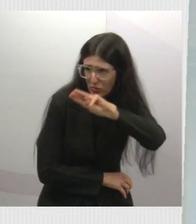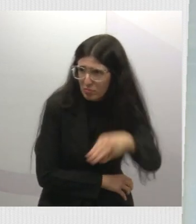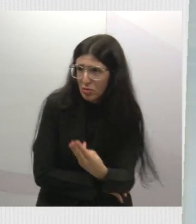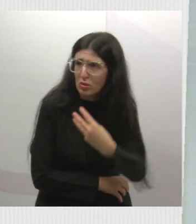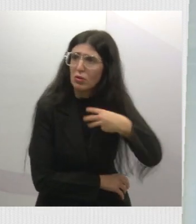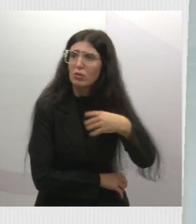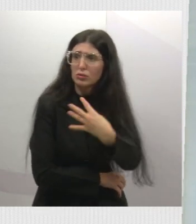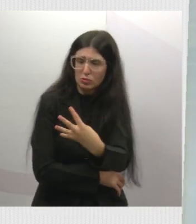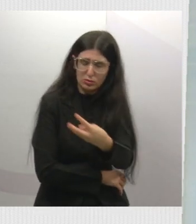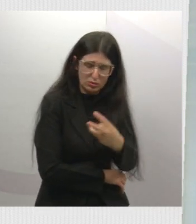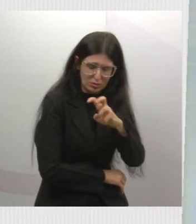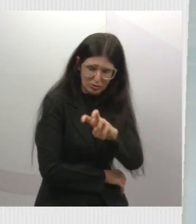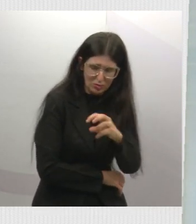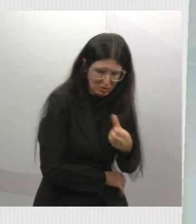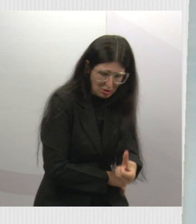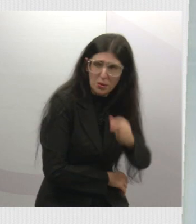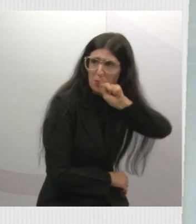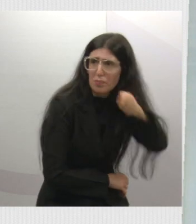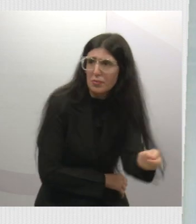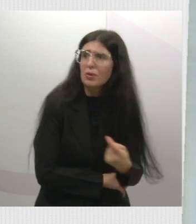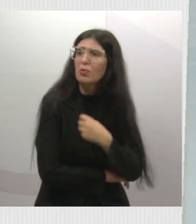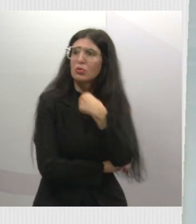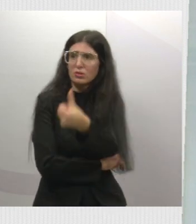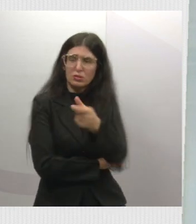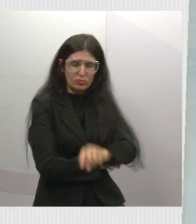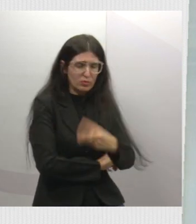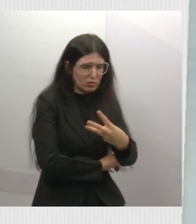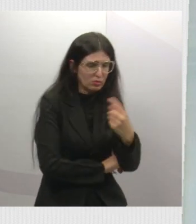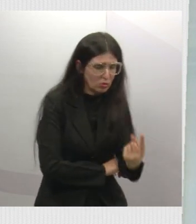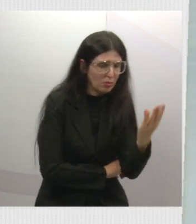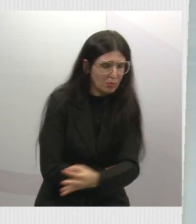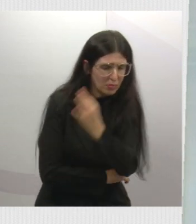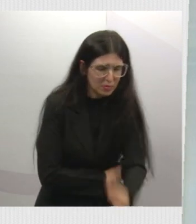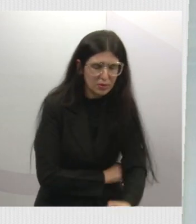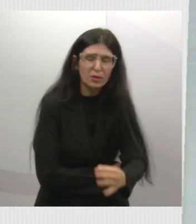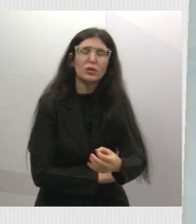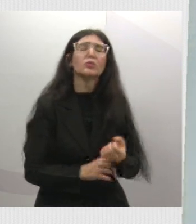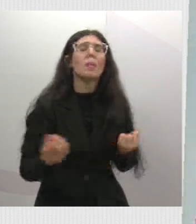9.456.000, chegando a 6,36%.